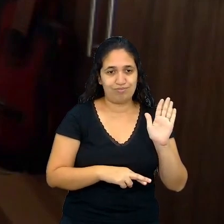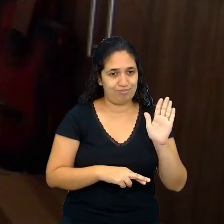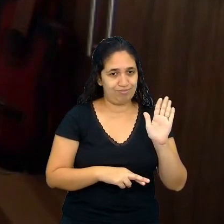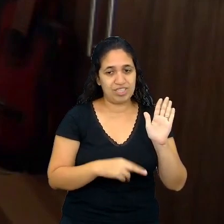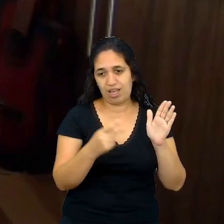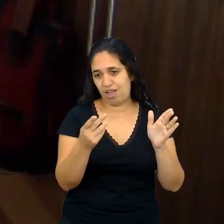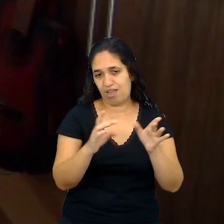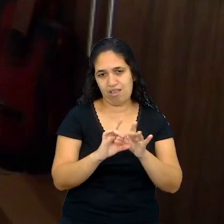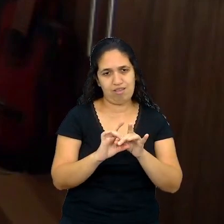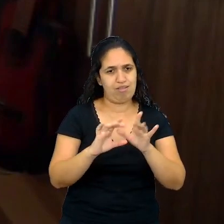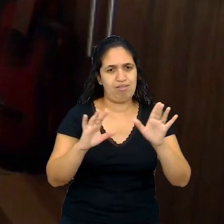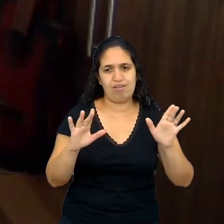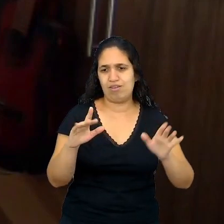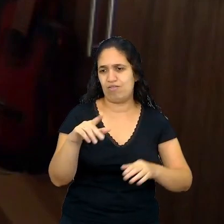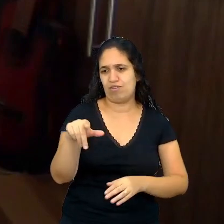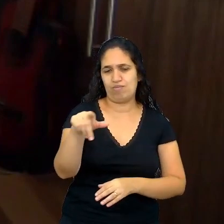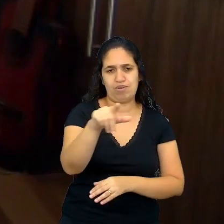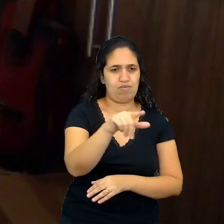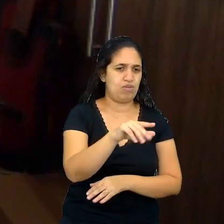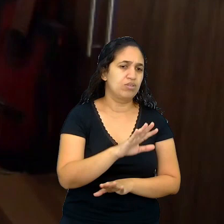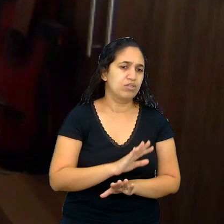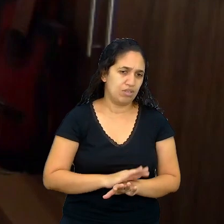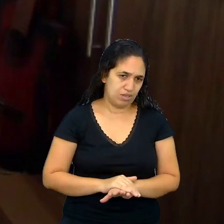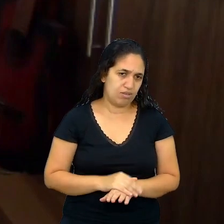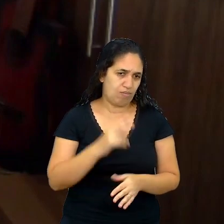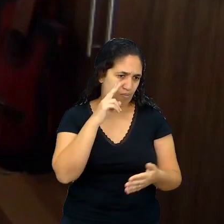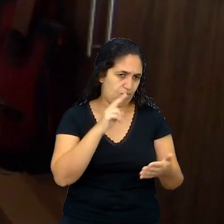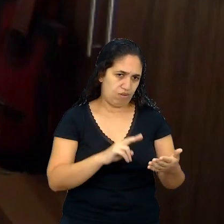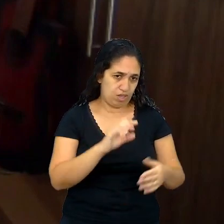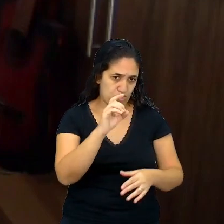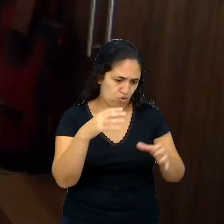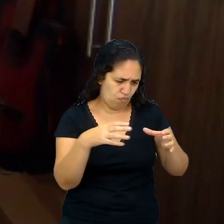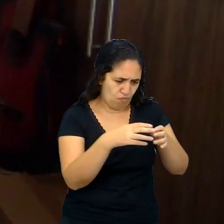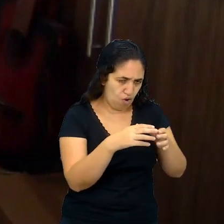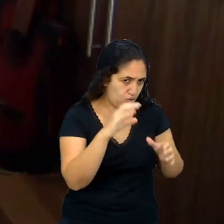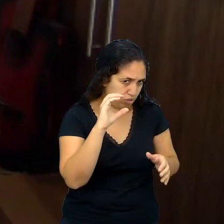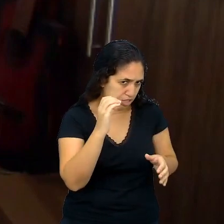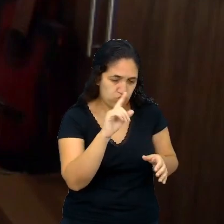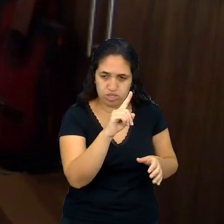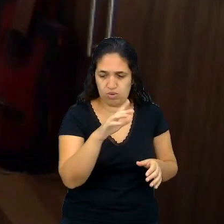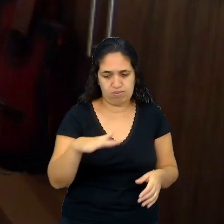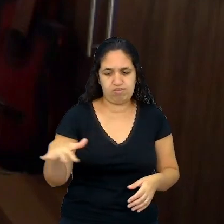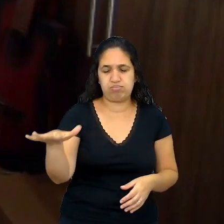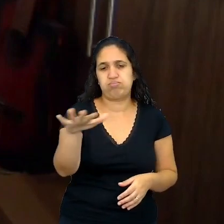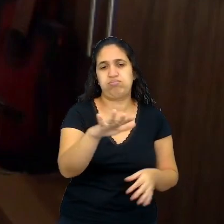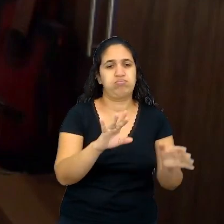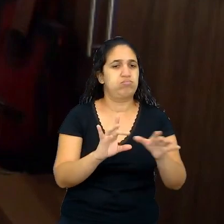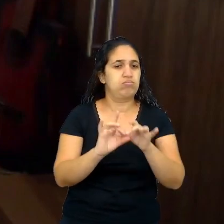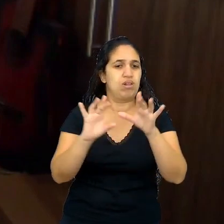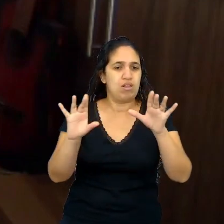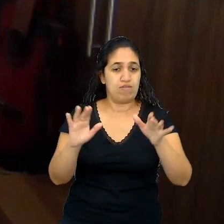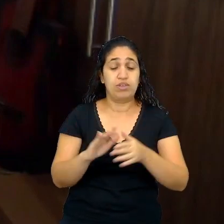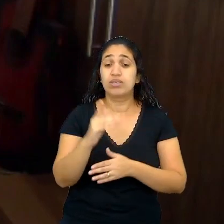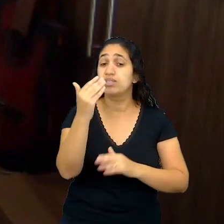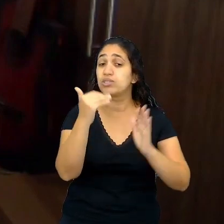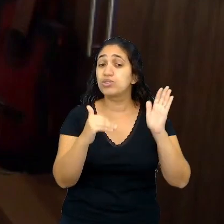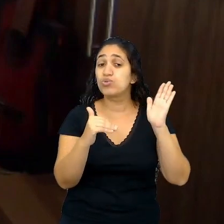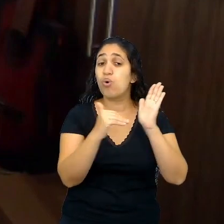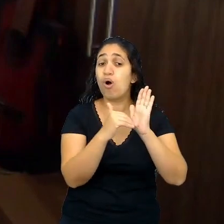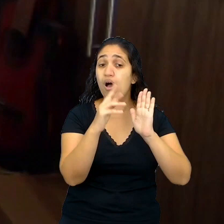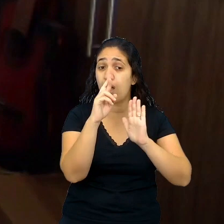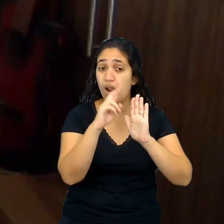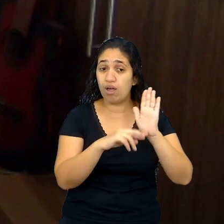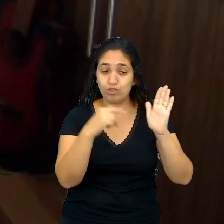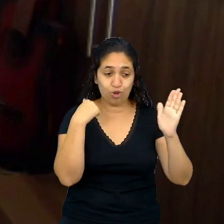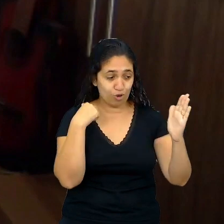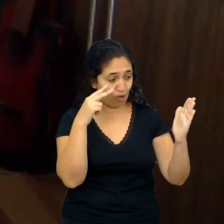disponibilizados aí para todo o público, não só para os cientistas, mas também para o público geral, né. E nesse último relatório, eu fiquei muito feliz,